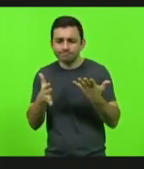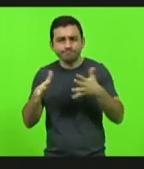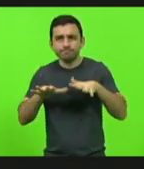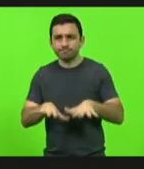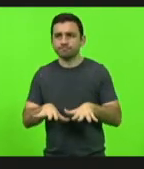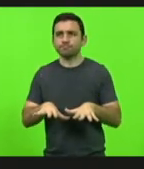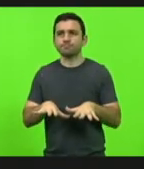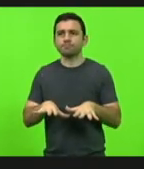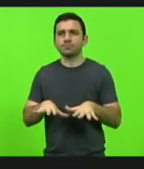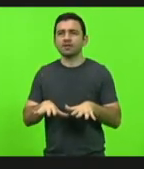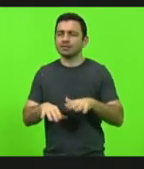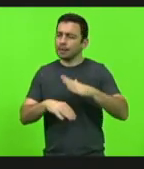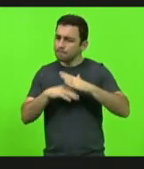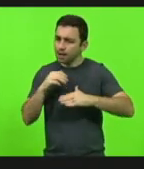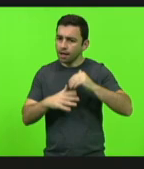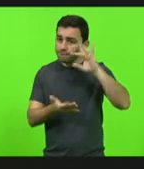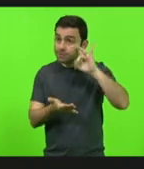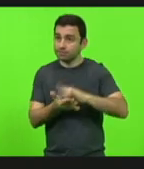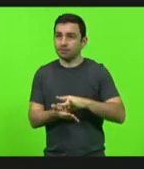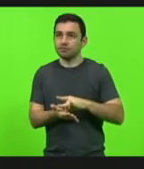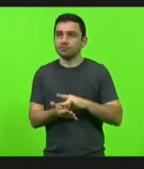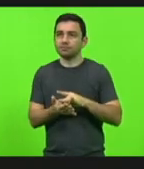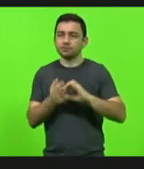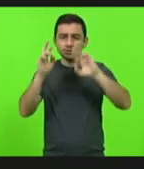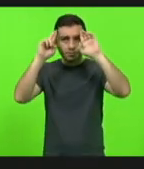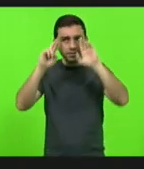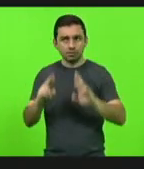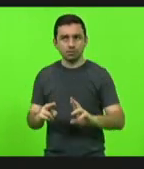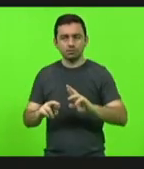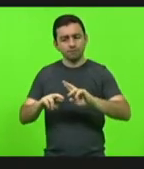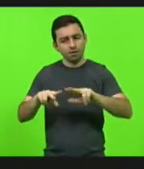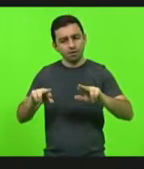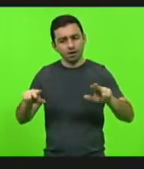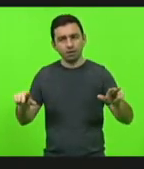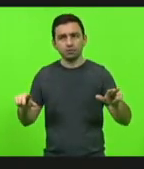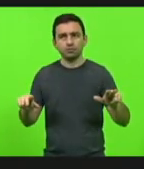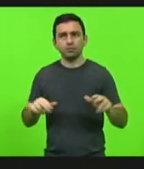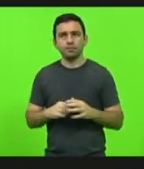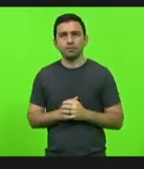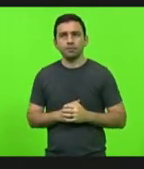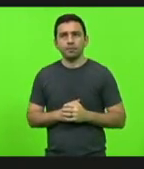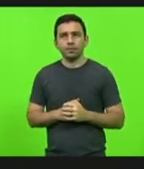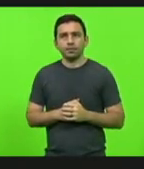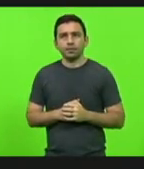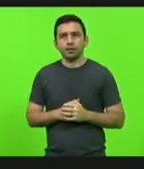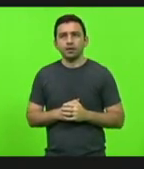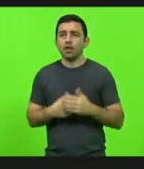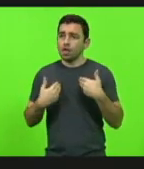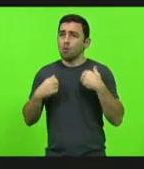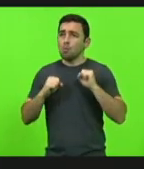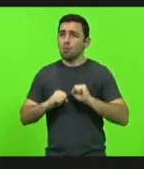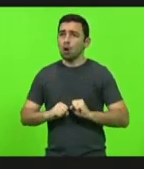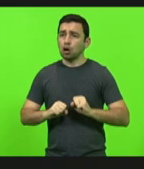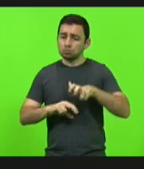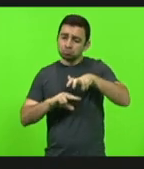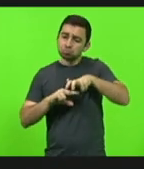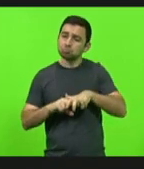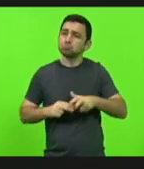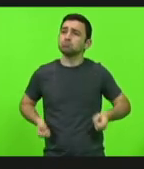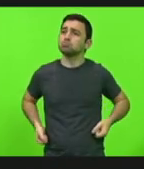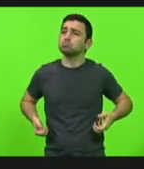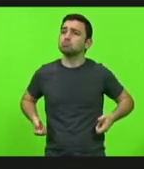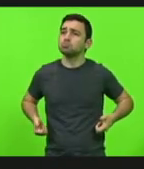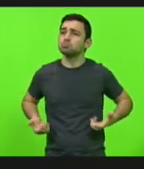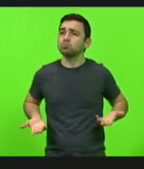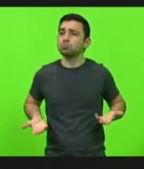inclusão na prática respeitando toda a diversidade humana Ou seja eu posso estar numa cadeira de roda mas